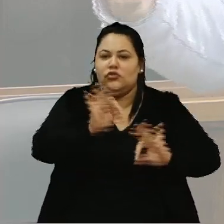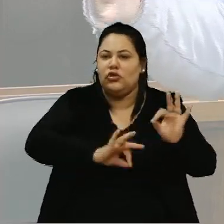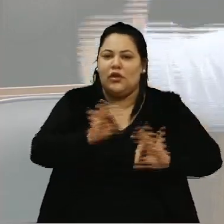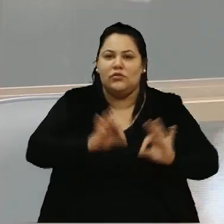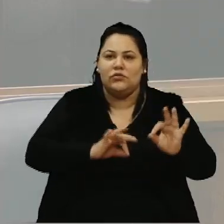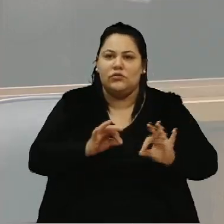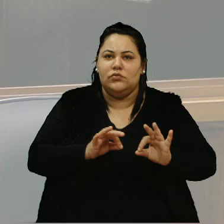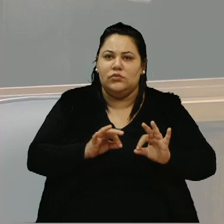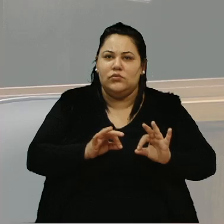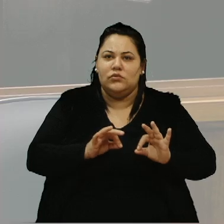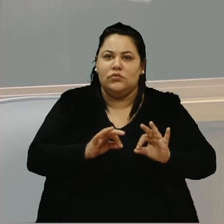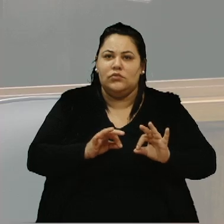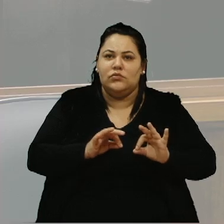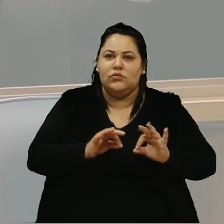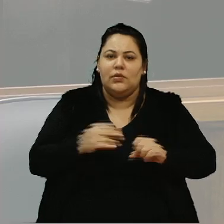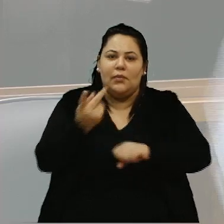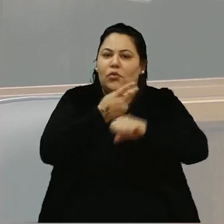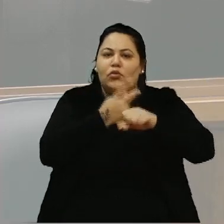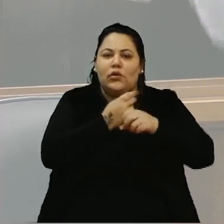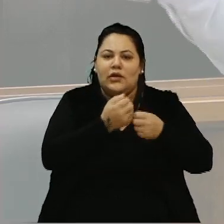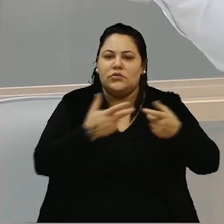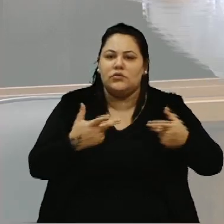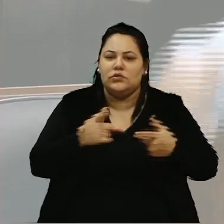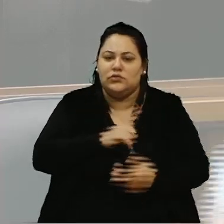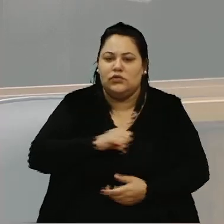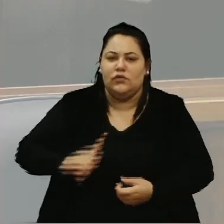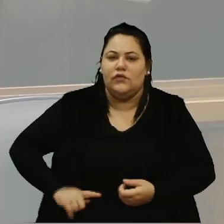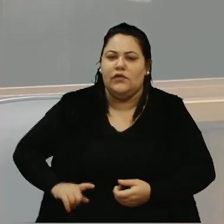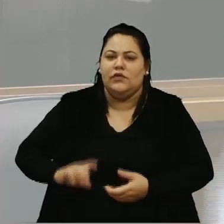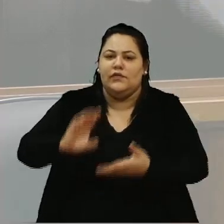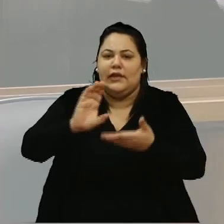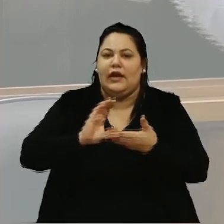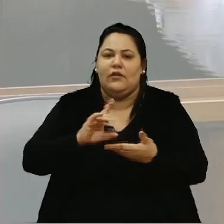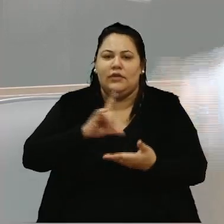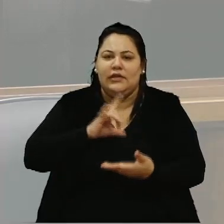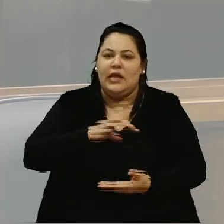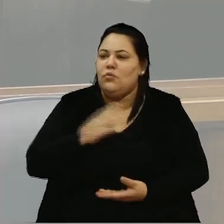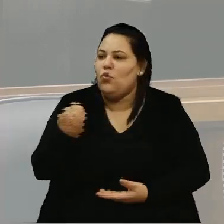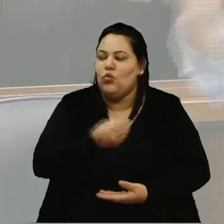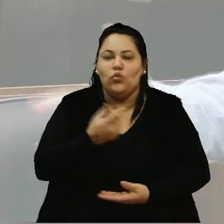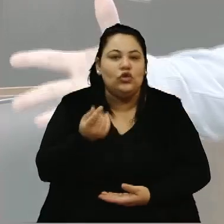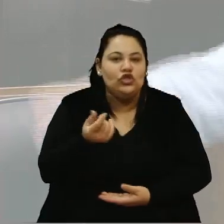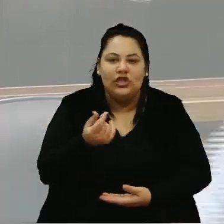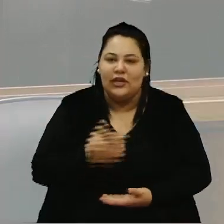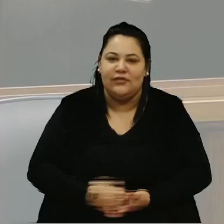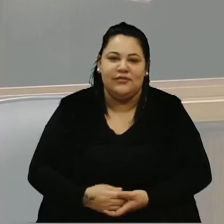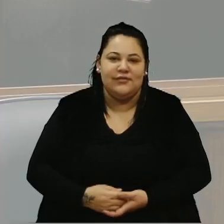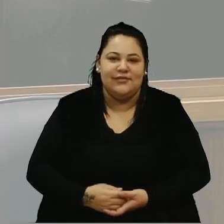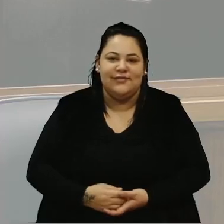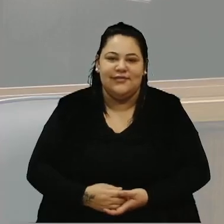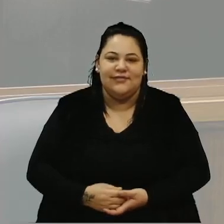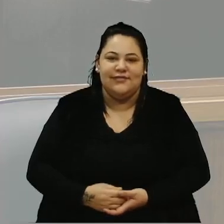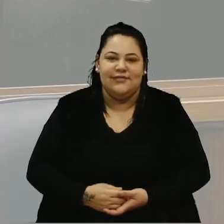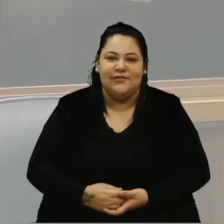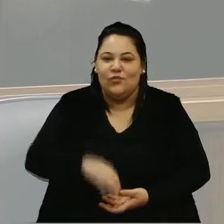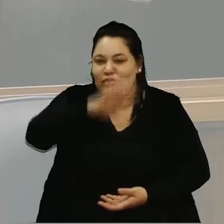buscar no governo federal. Com pencas de dinheiro, as torneiras abertas, e o município de Caxias não